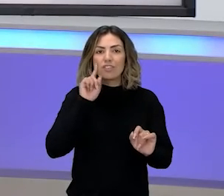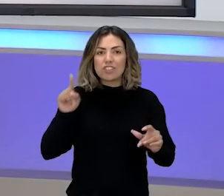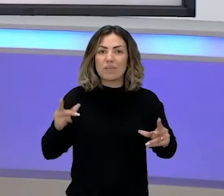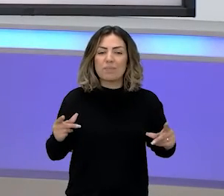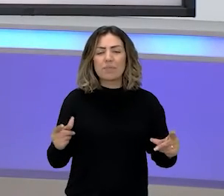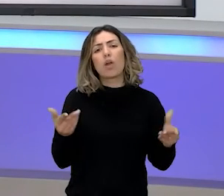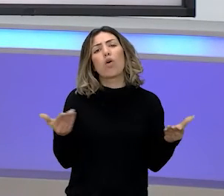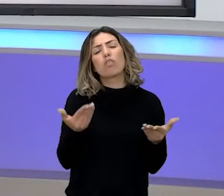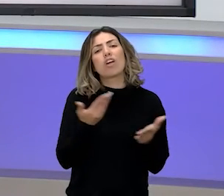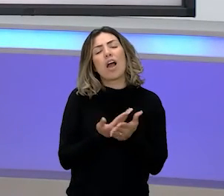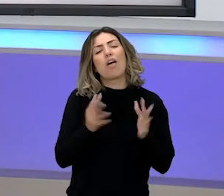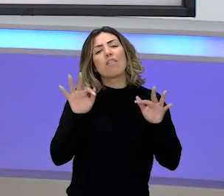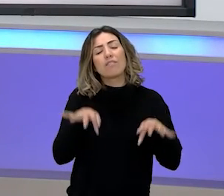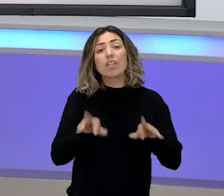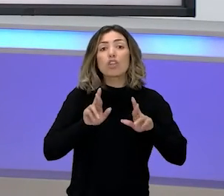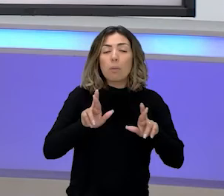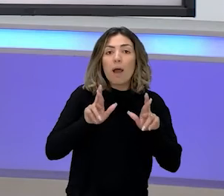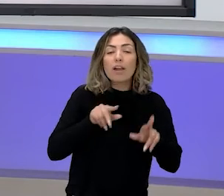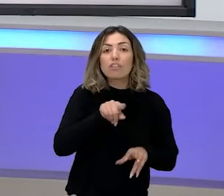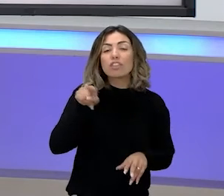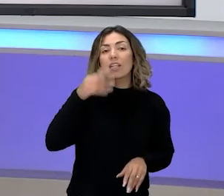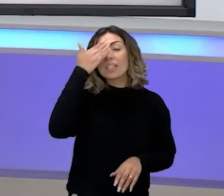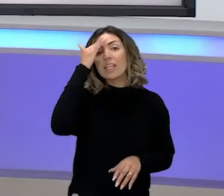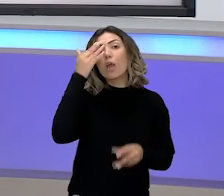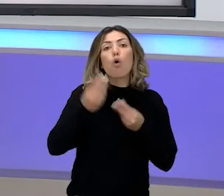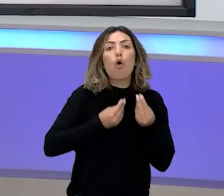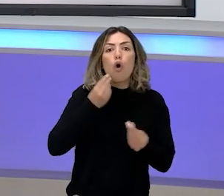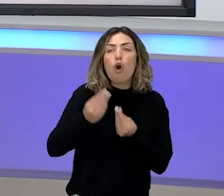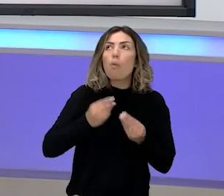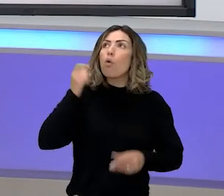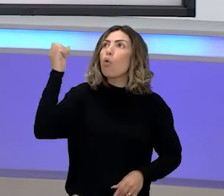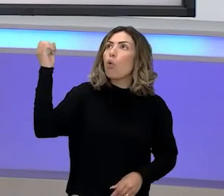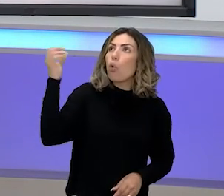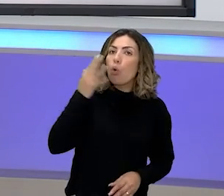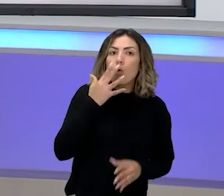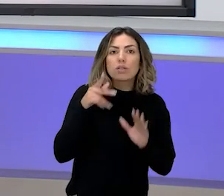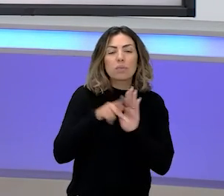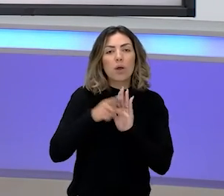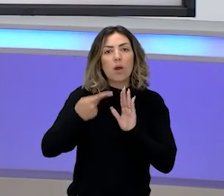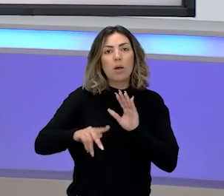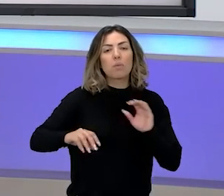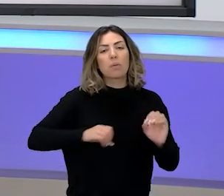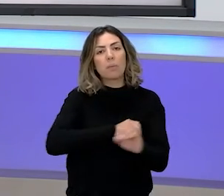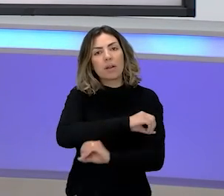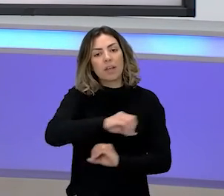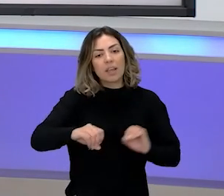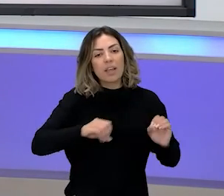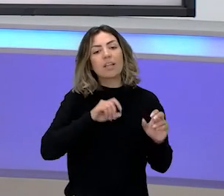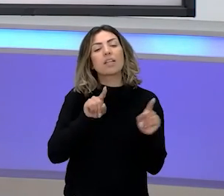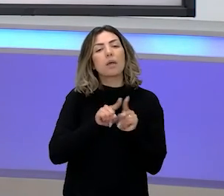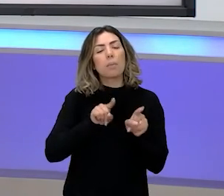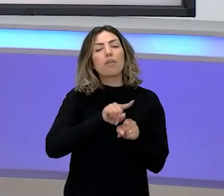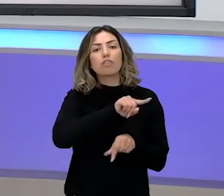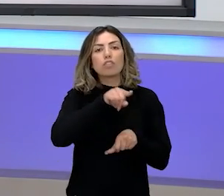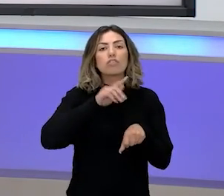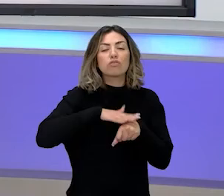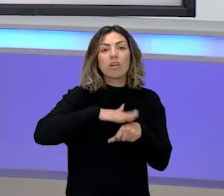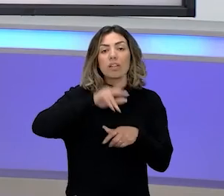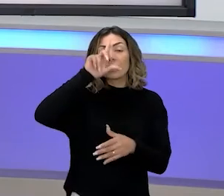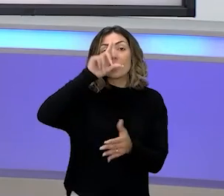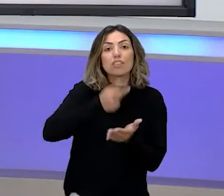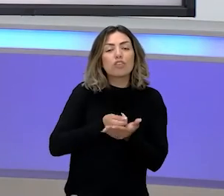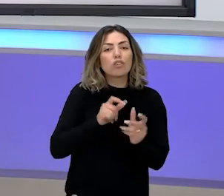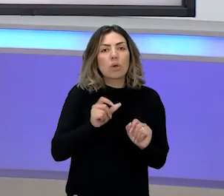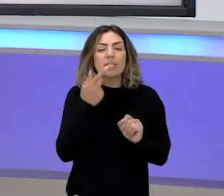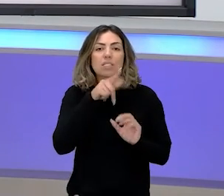espero que vocês tenham entendido como acontece esse processo de iluminação aqui do nosso planeta e com isso você tome decisões aí para o seu